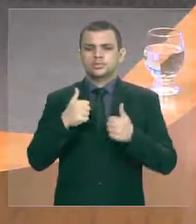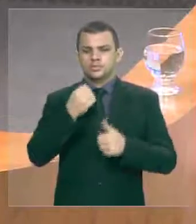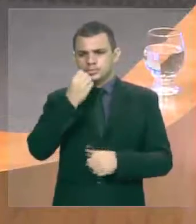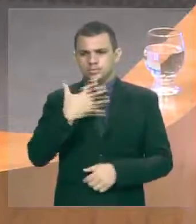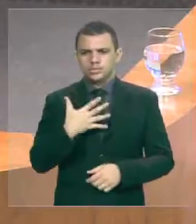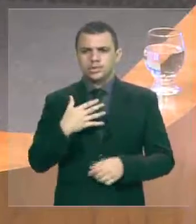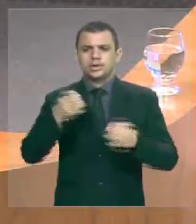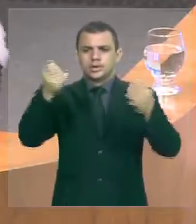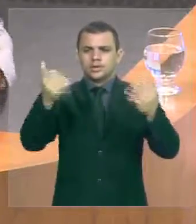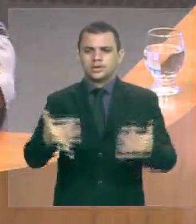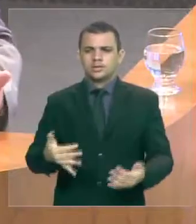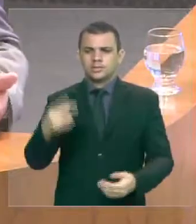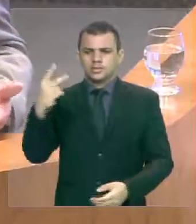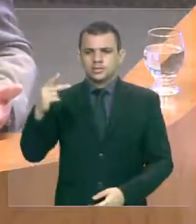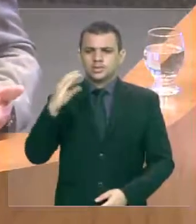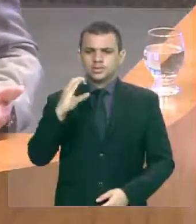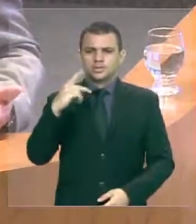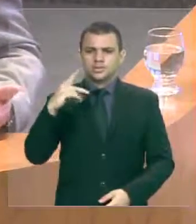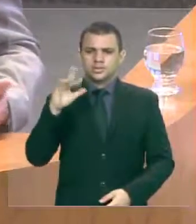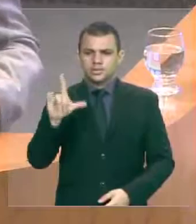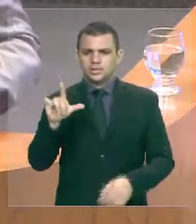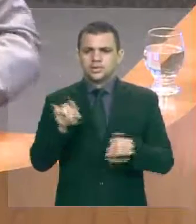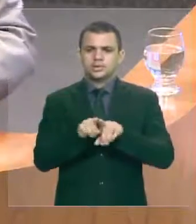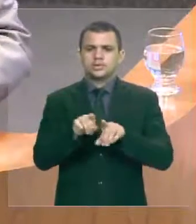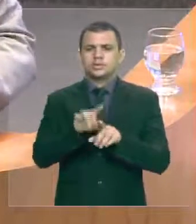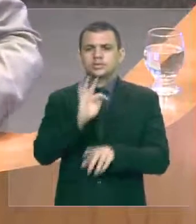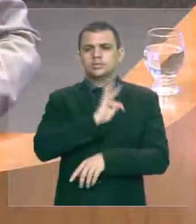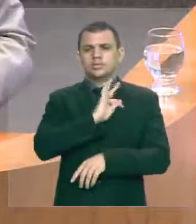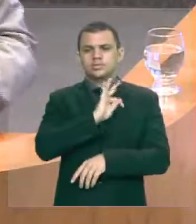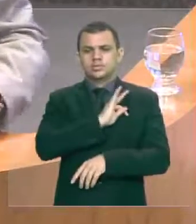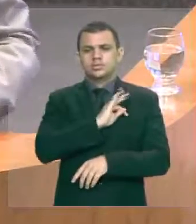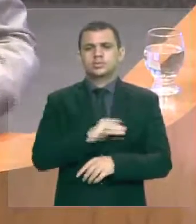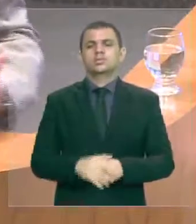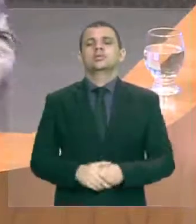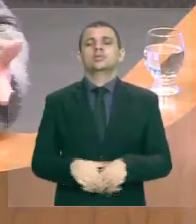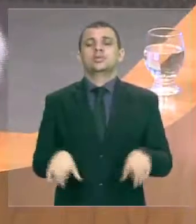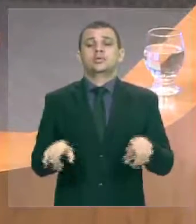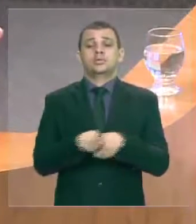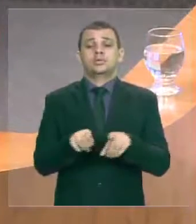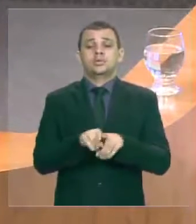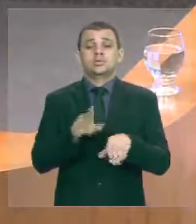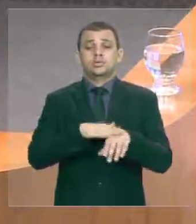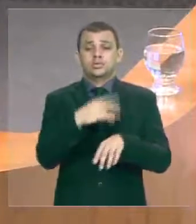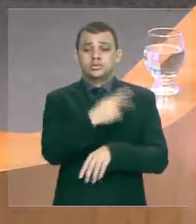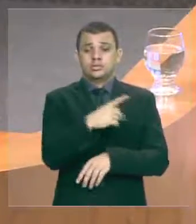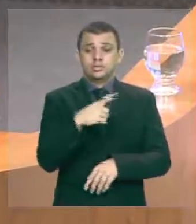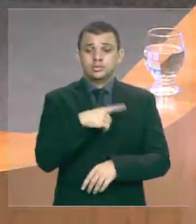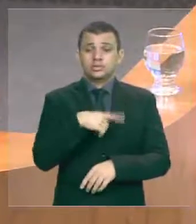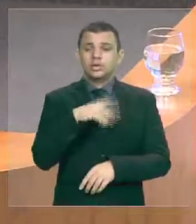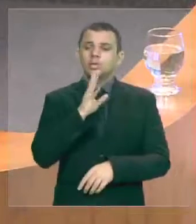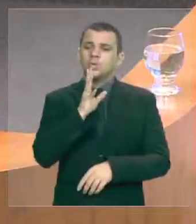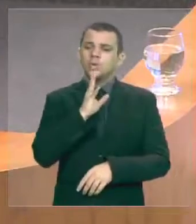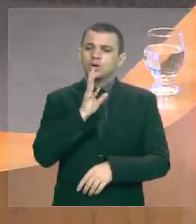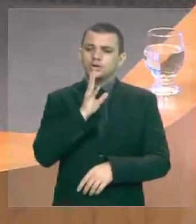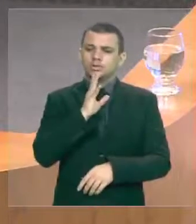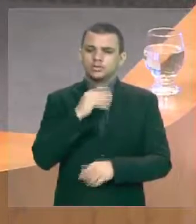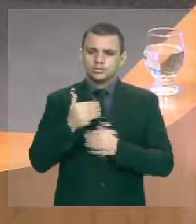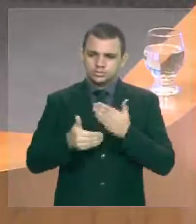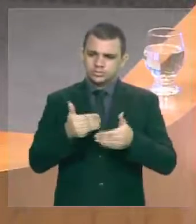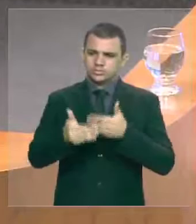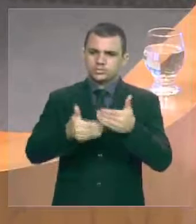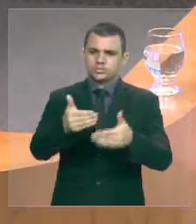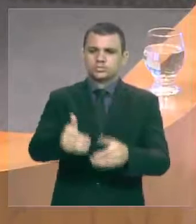da CPL, dos técnicos, e que com o que ele tinha de conhecimento do processo.